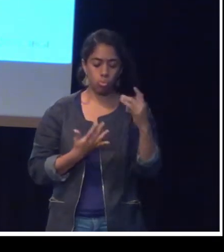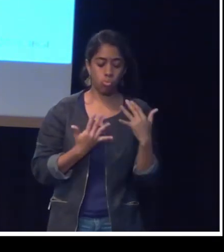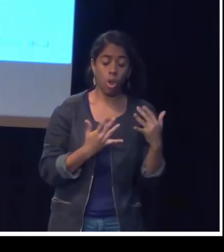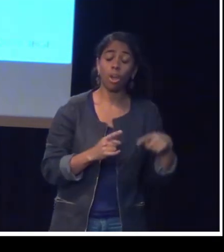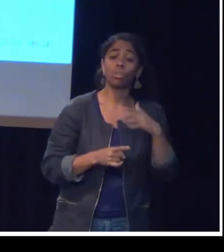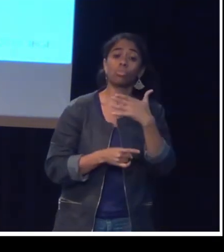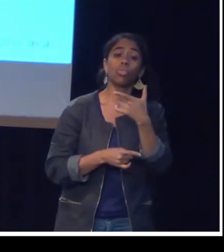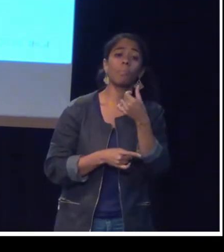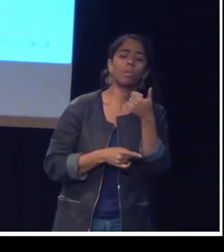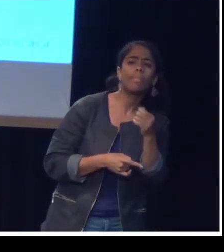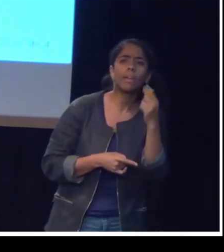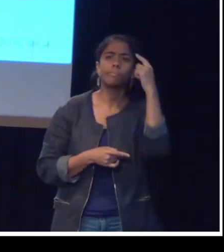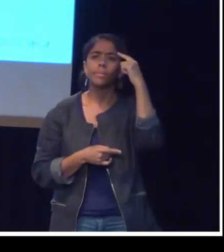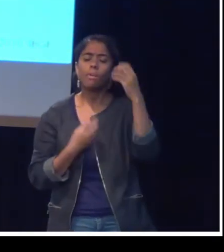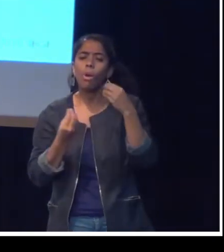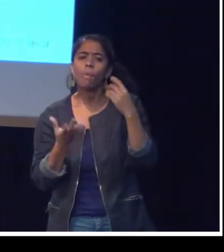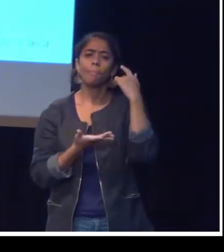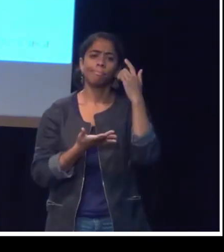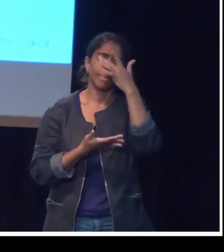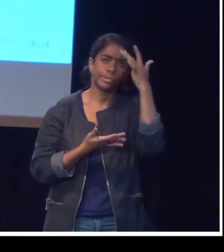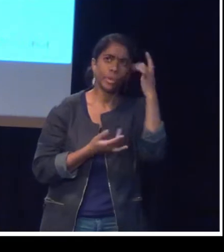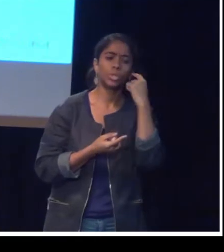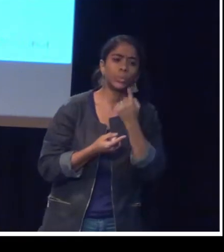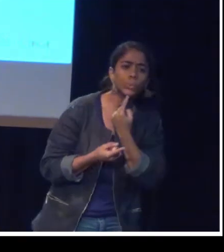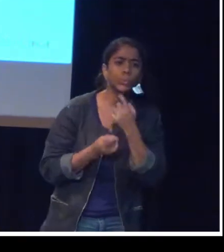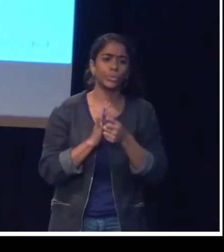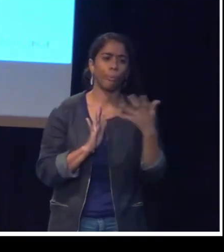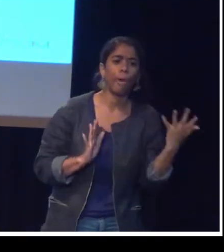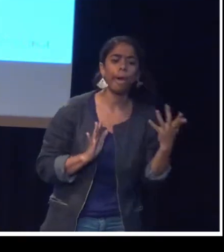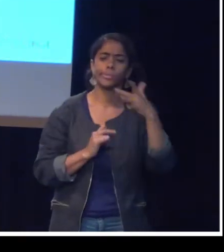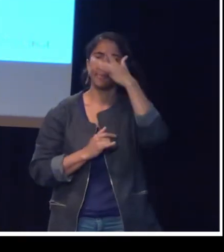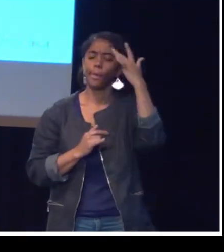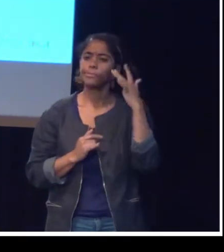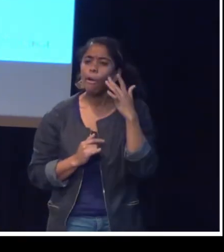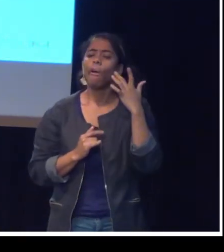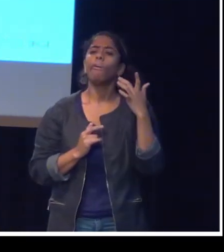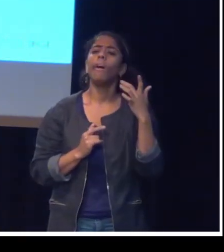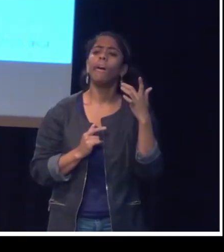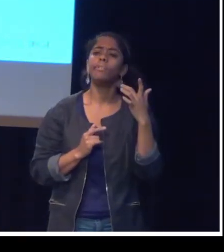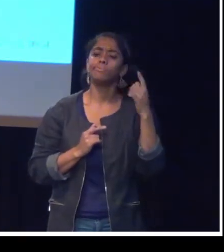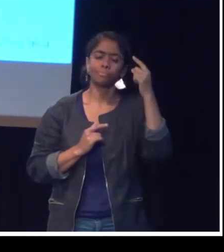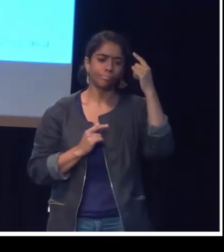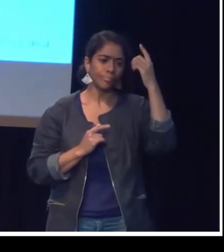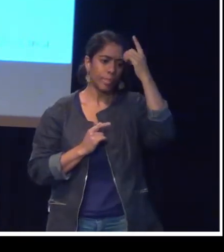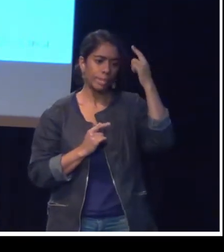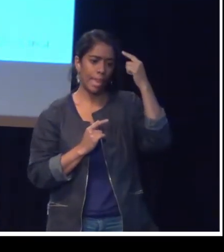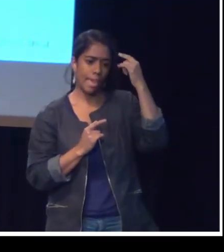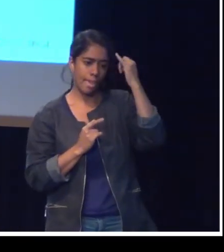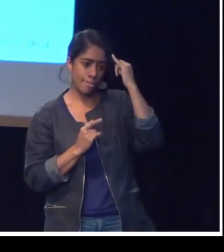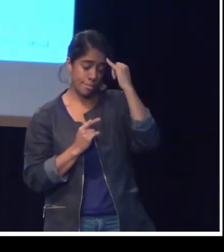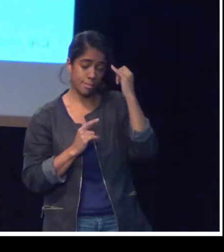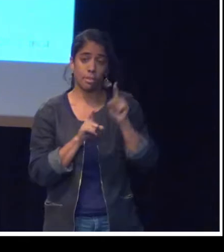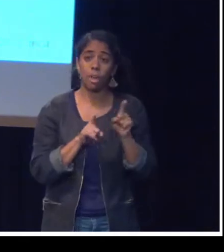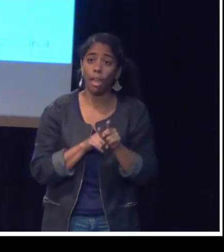motora, falar da pessoa surda, da pessoa com deficiência mental, e aí a gente vai ver que, nesse gráfico, tem